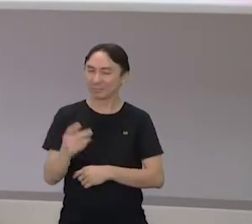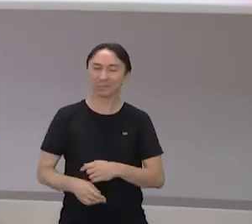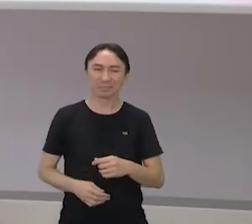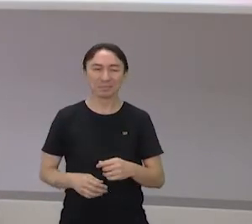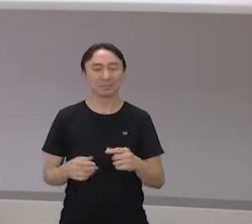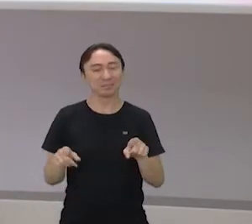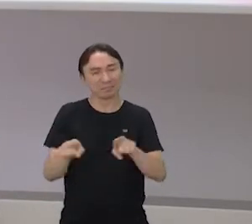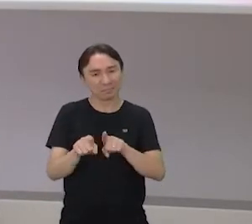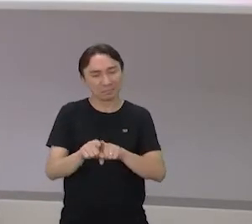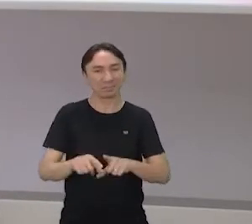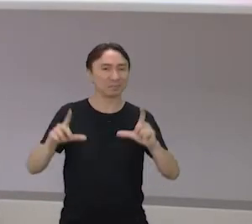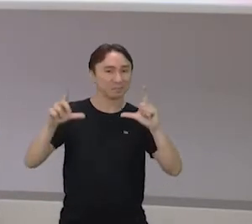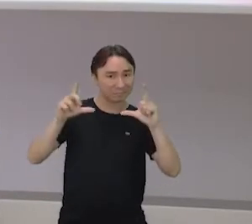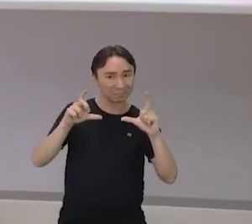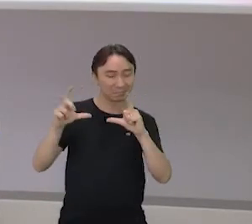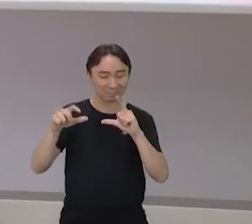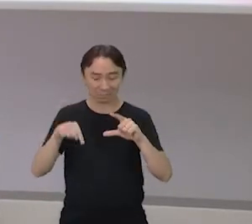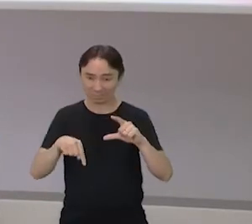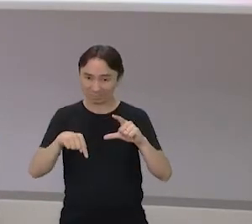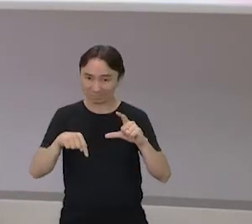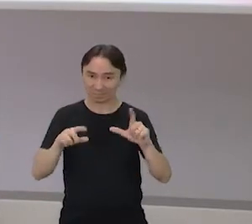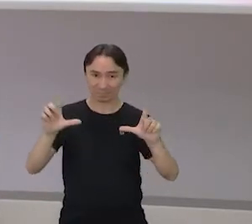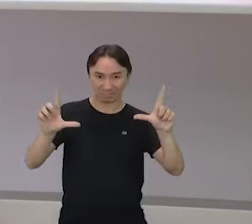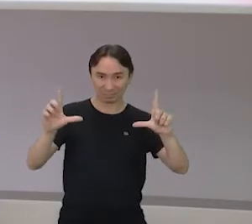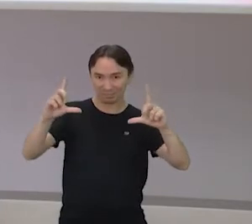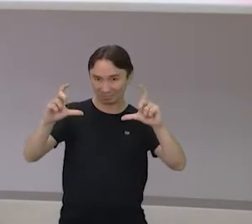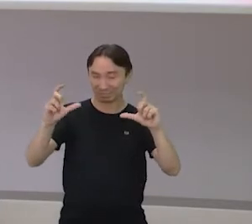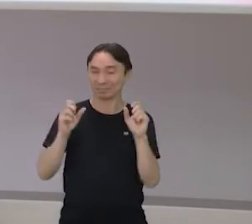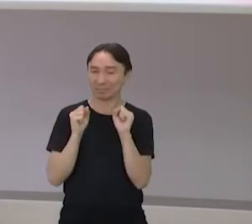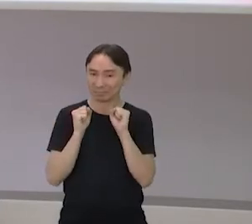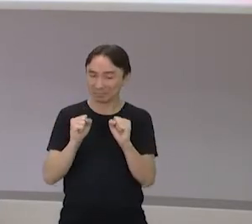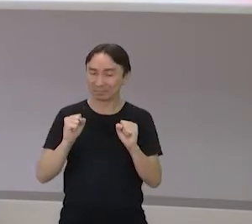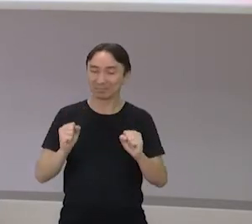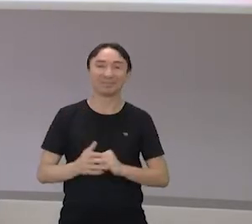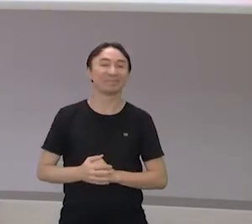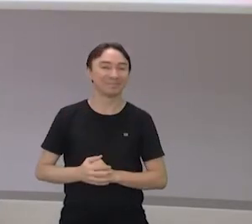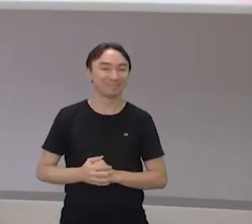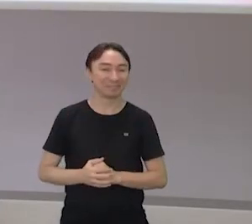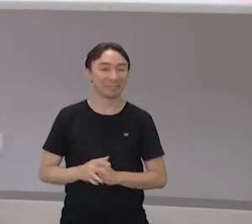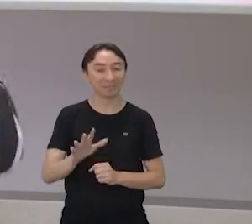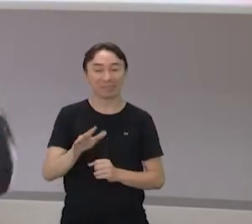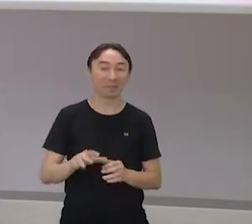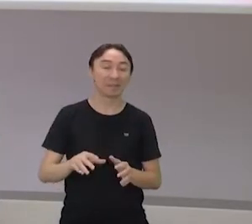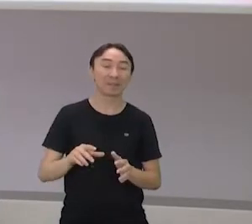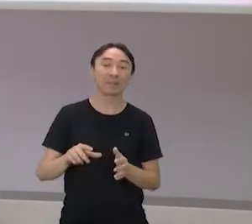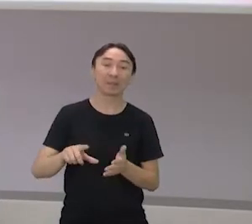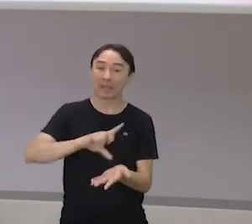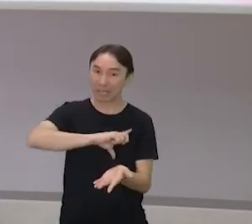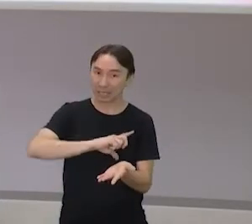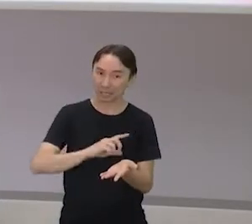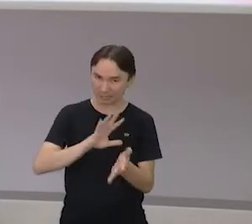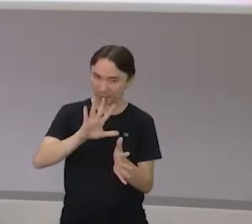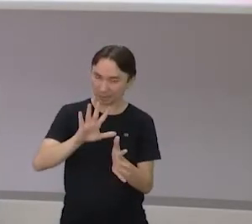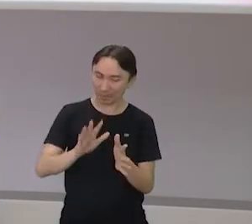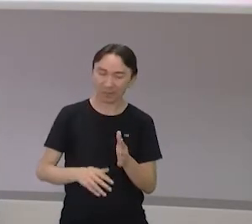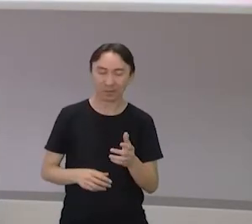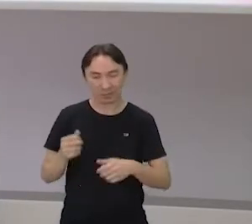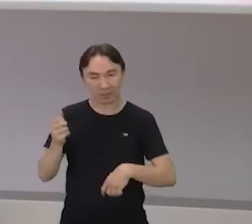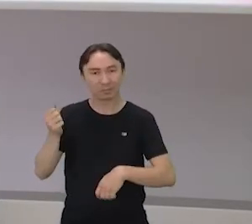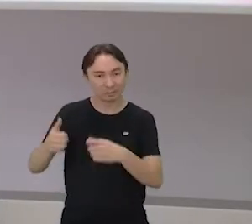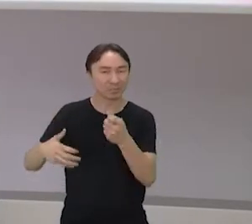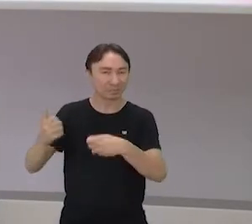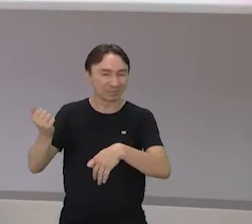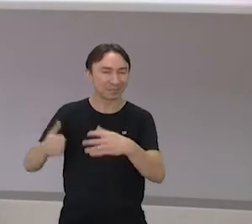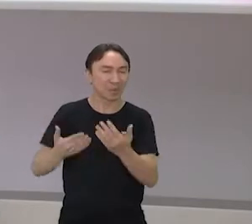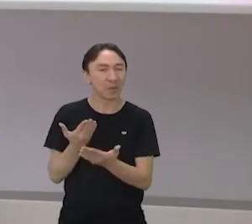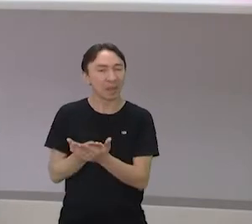tela assim que necessário. Antes que a gente fale mais um pouquinho aí sobre a nossa aula de hoje, que eu tenho certeza que